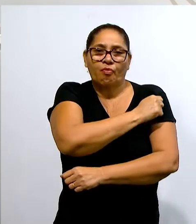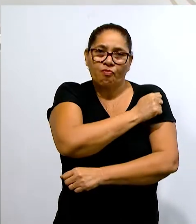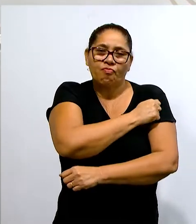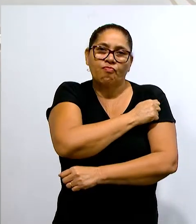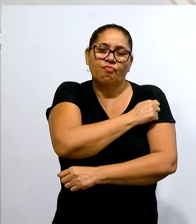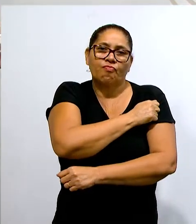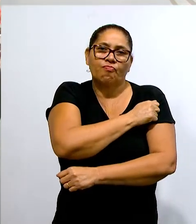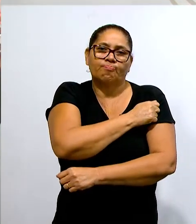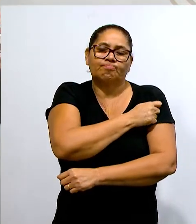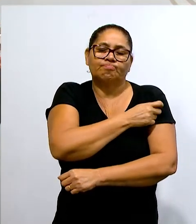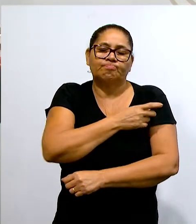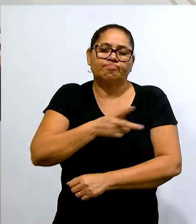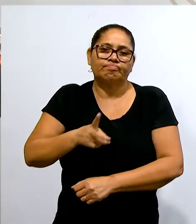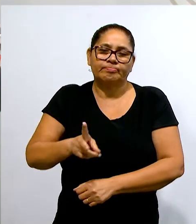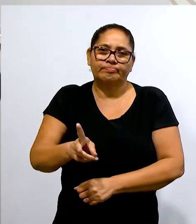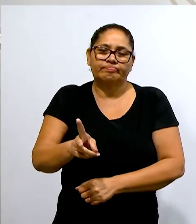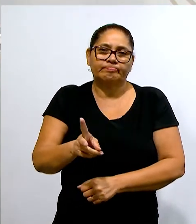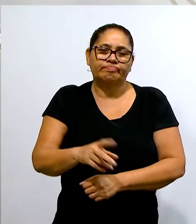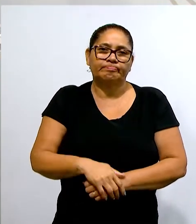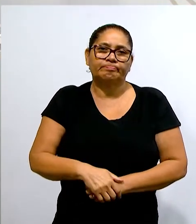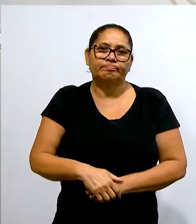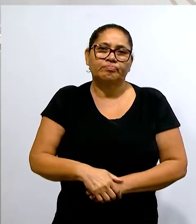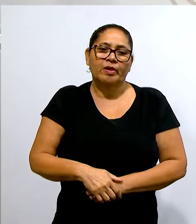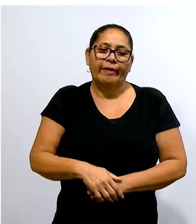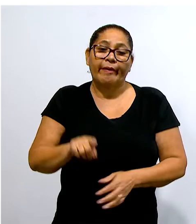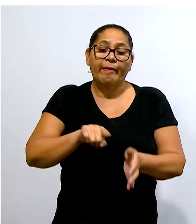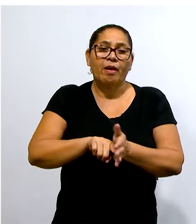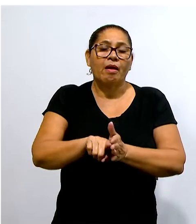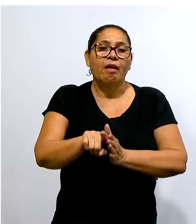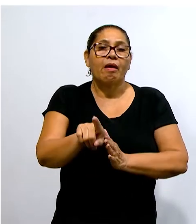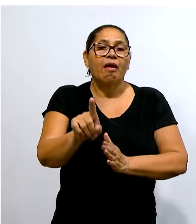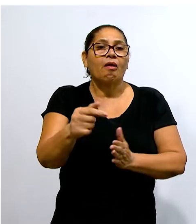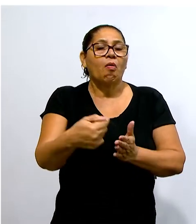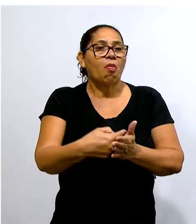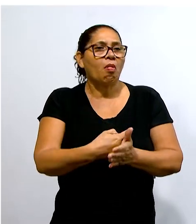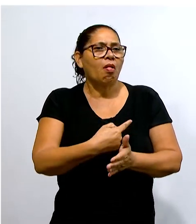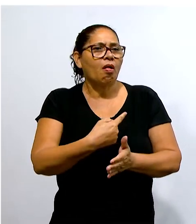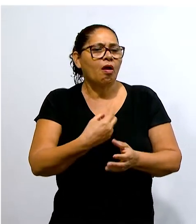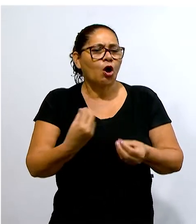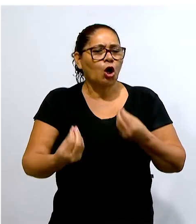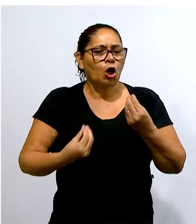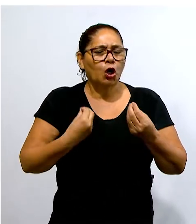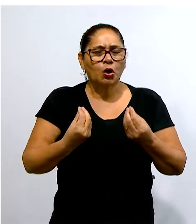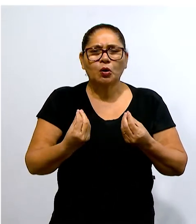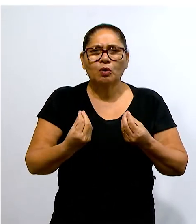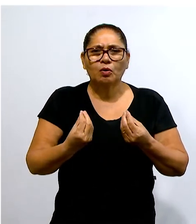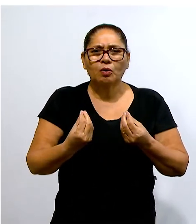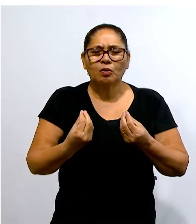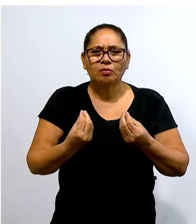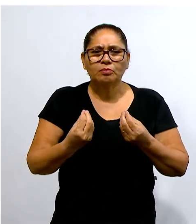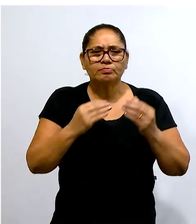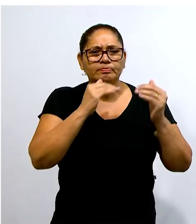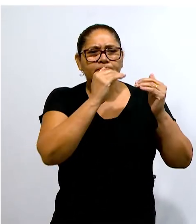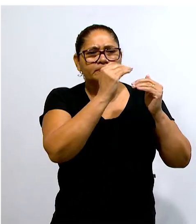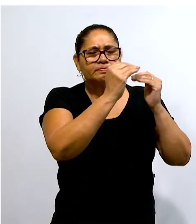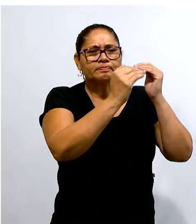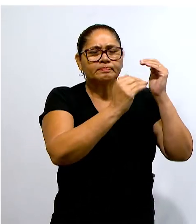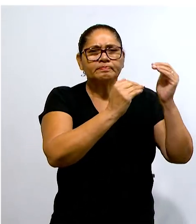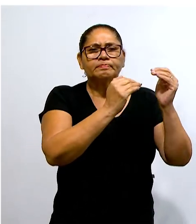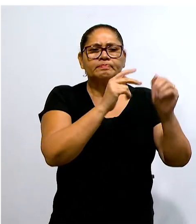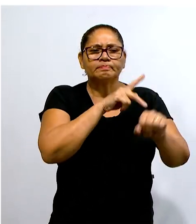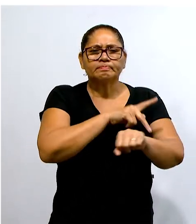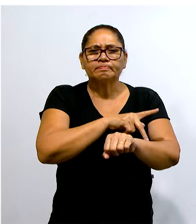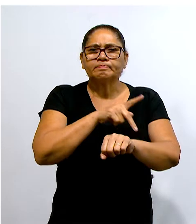efetiva. E aí cabe se perguntar, como a minha caminhada pedagógica está sendo construída? E aí a minha